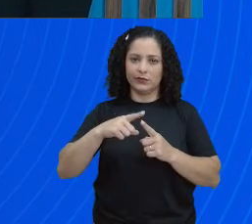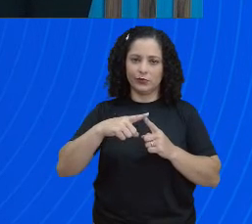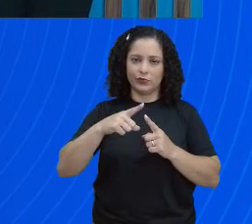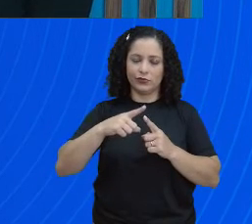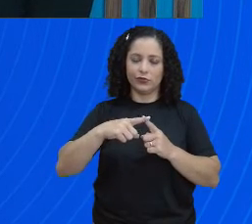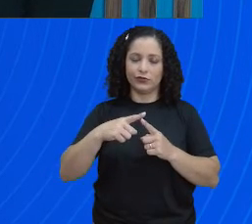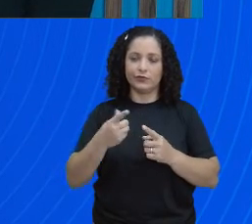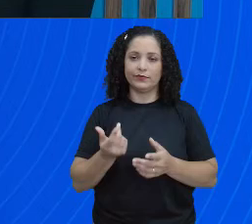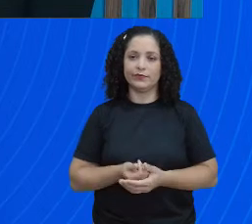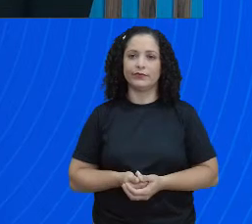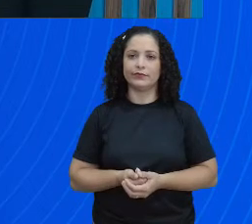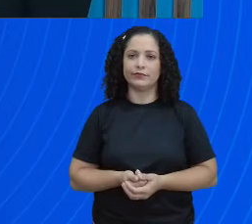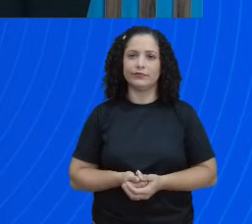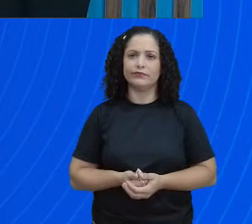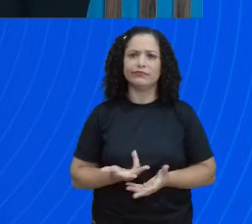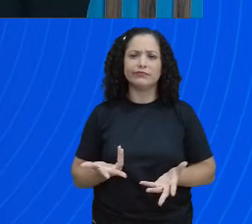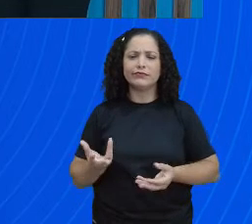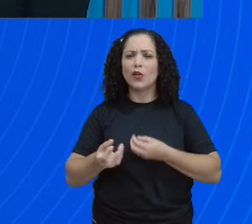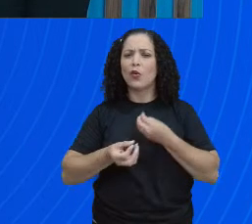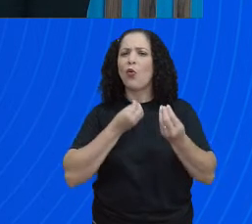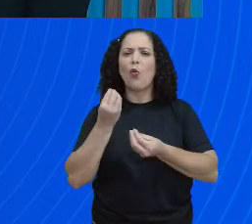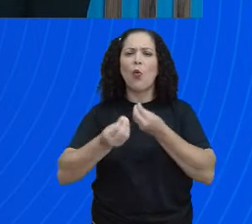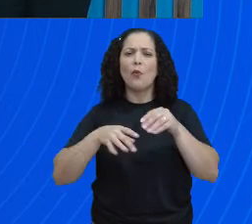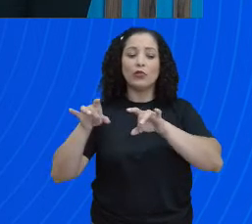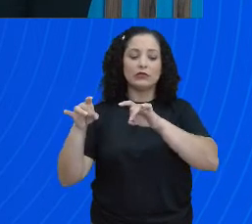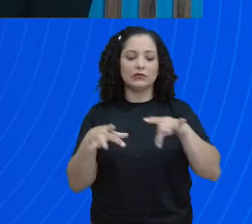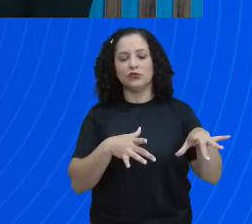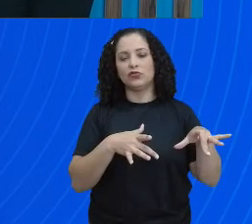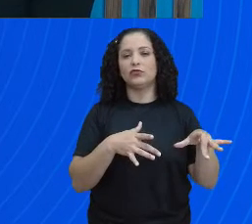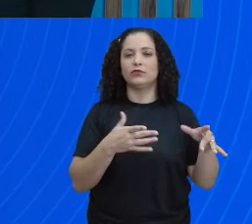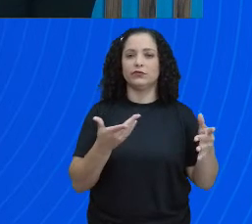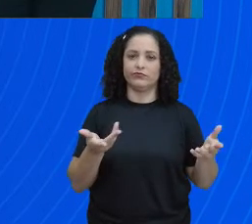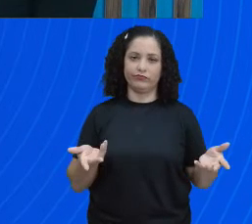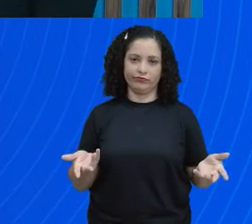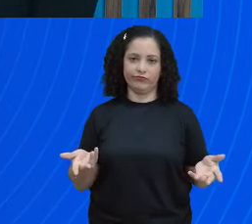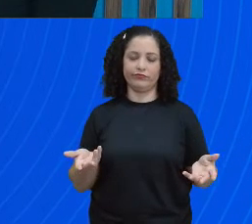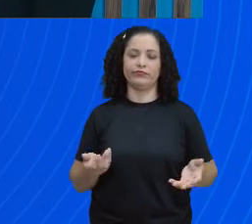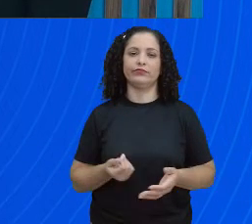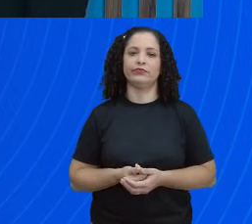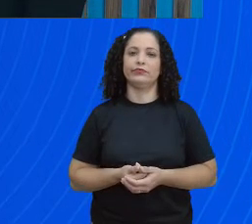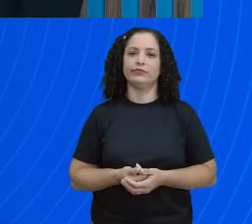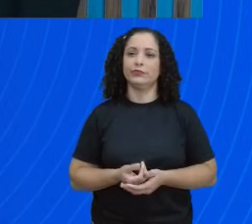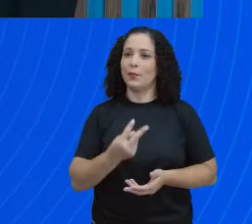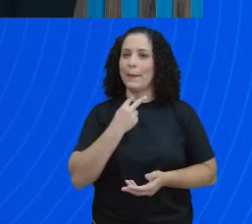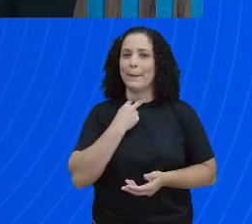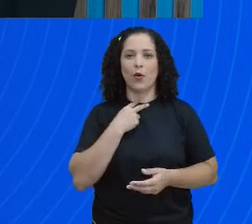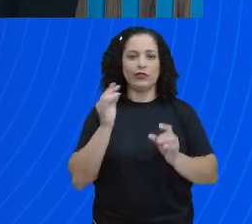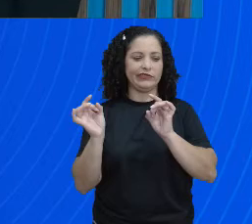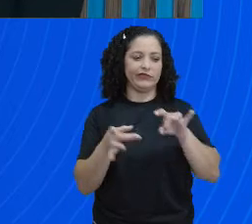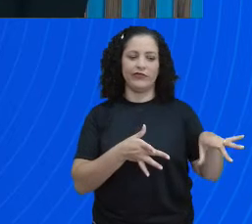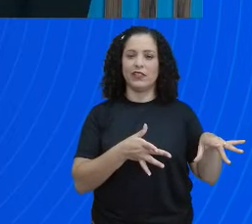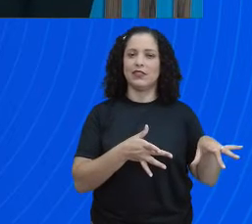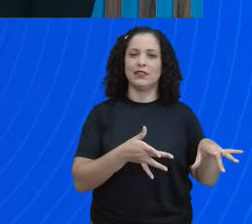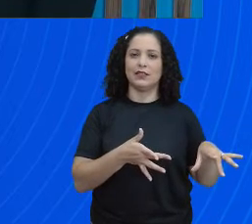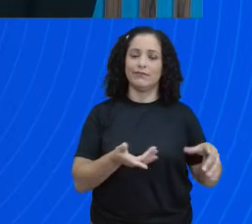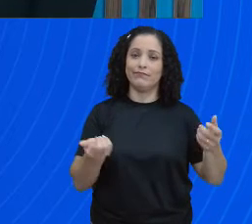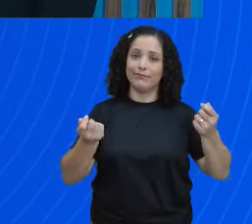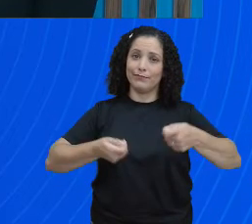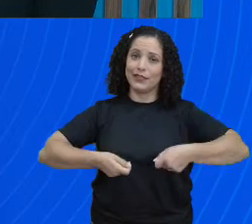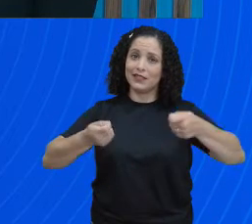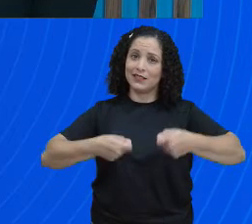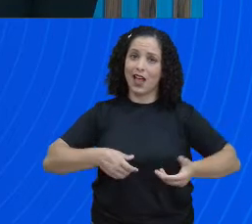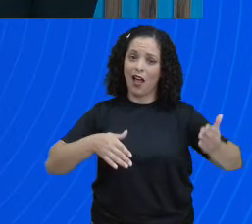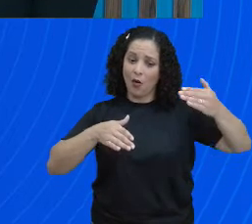Então, assim, como é que a gente se desfaz desse resíduo, professora? Não se desfaz. A gente